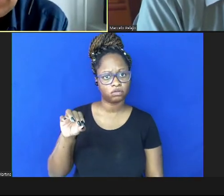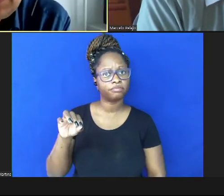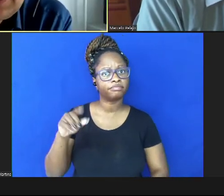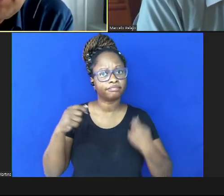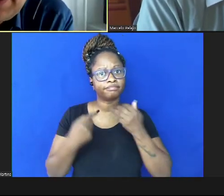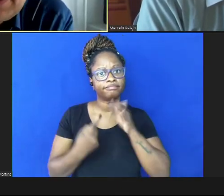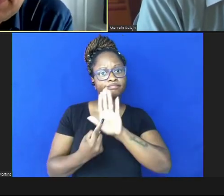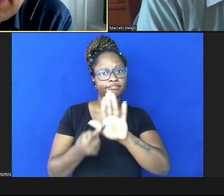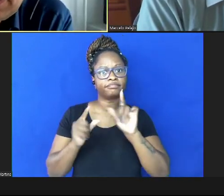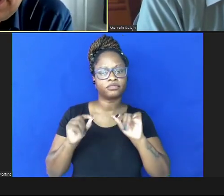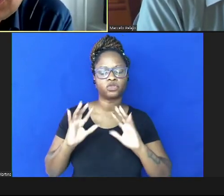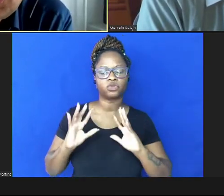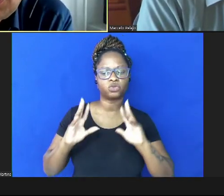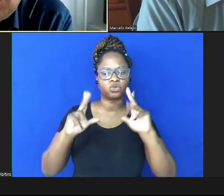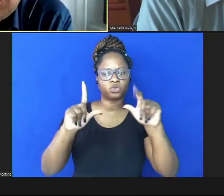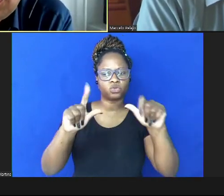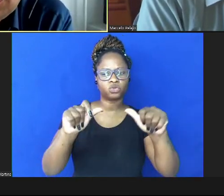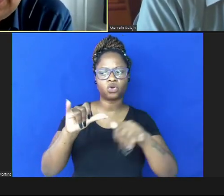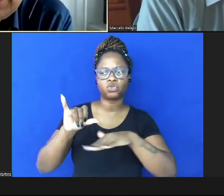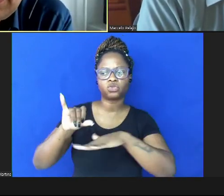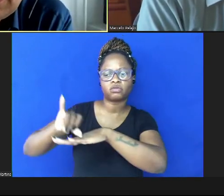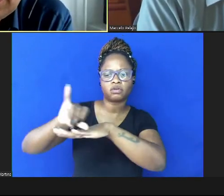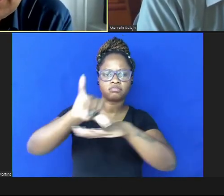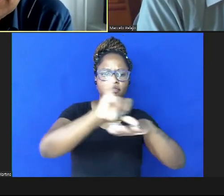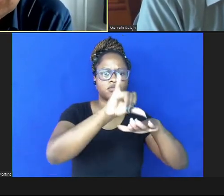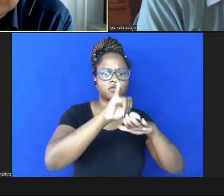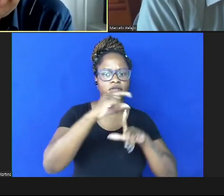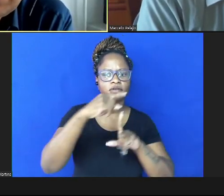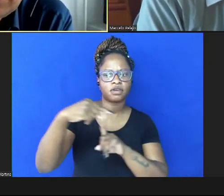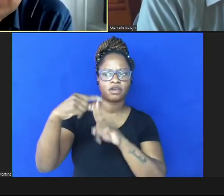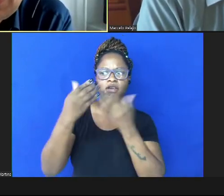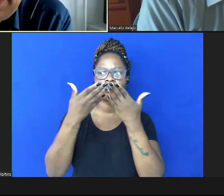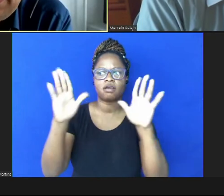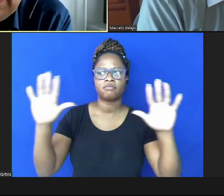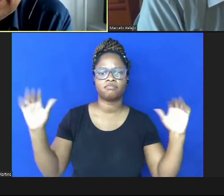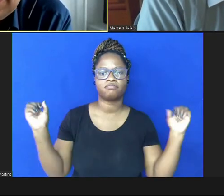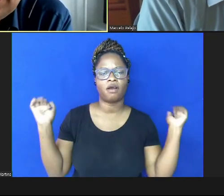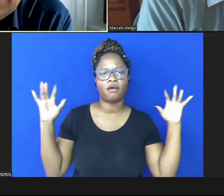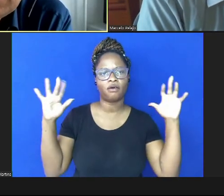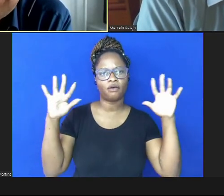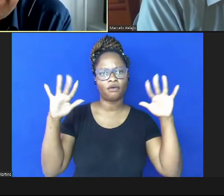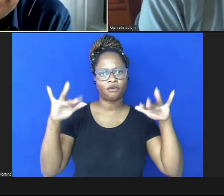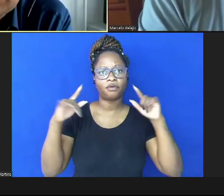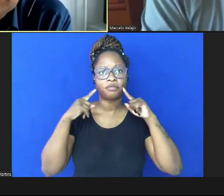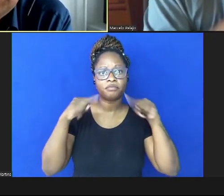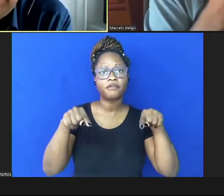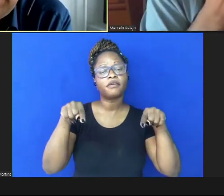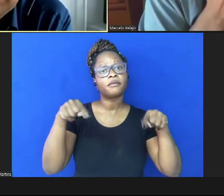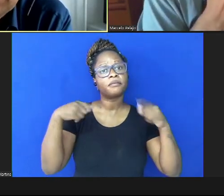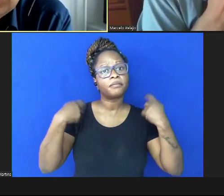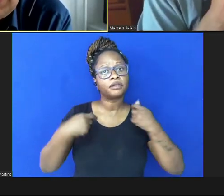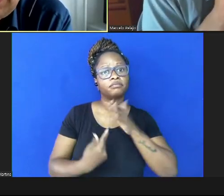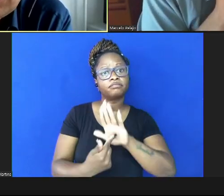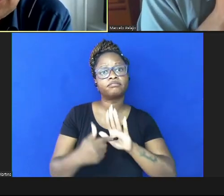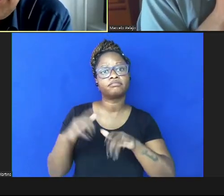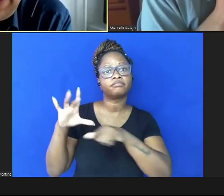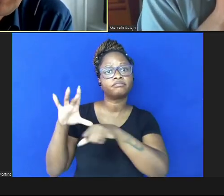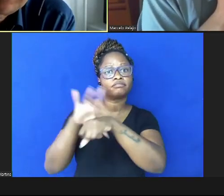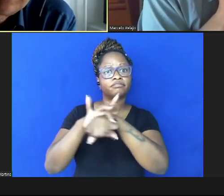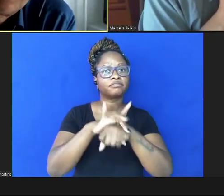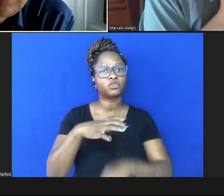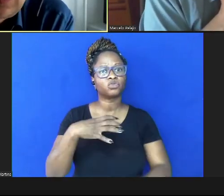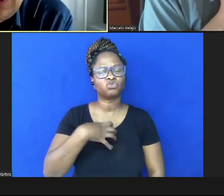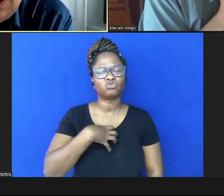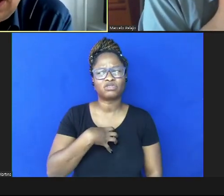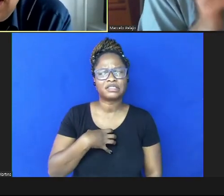apresentar todos os espécimes para o seu público que mostram doenças de uma maneira tão drástica